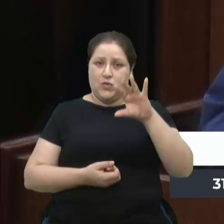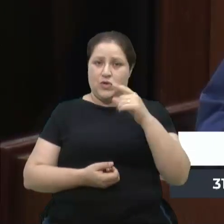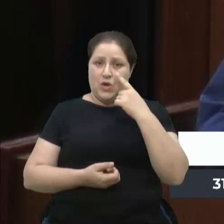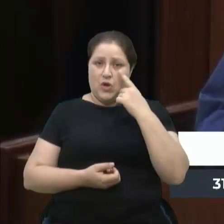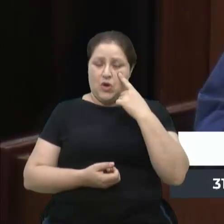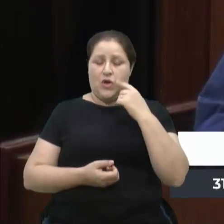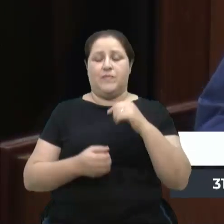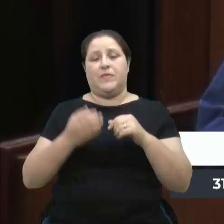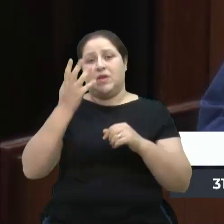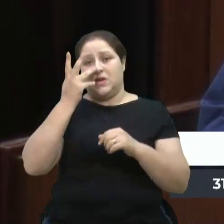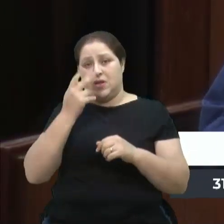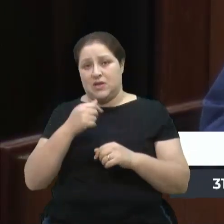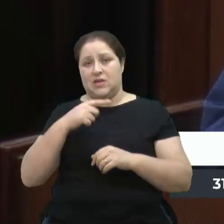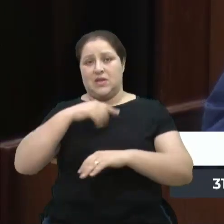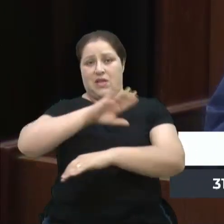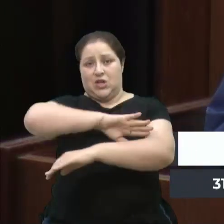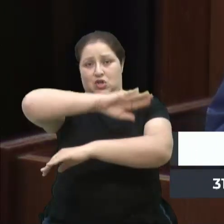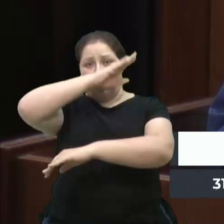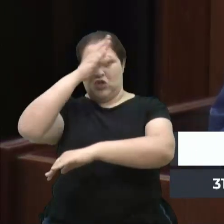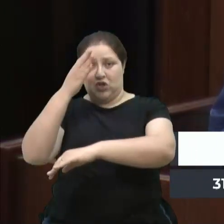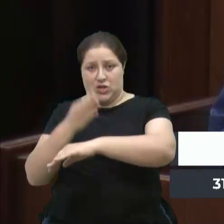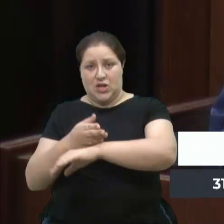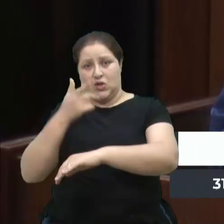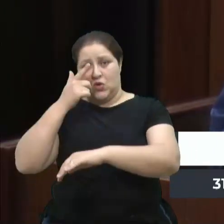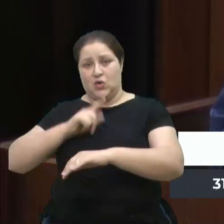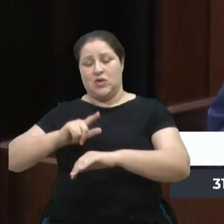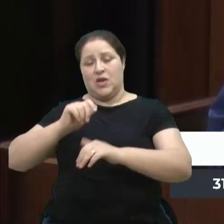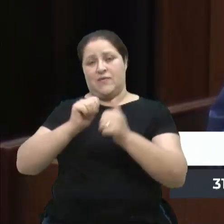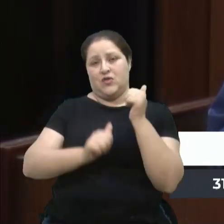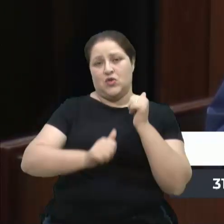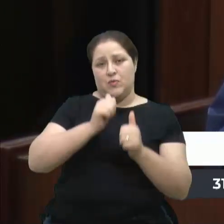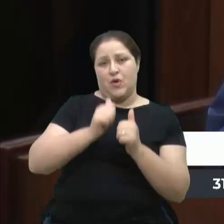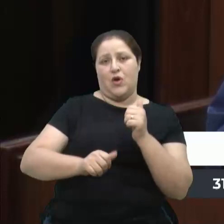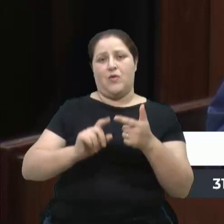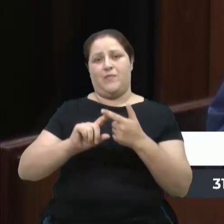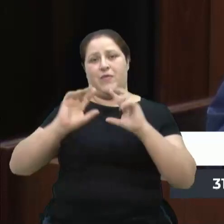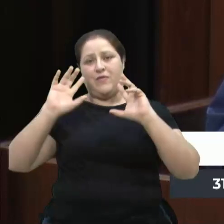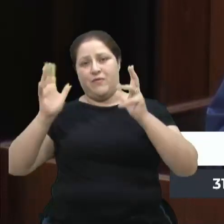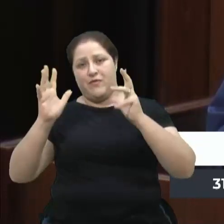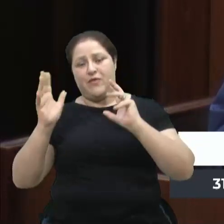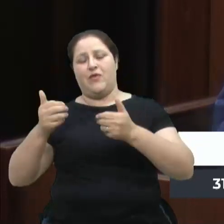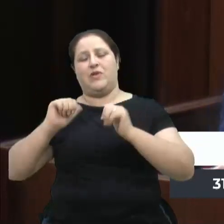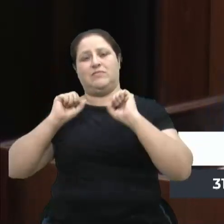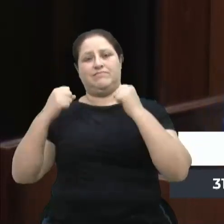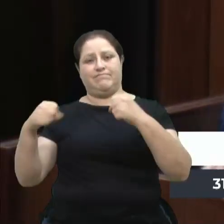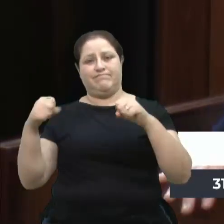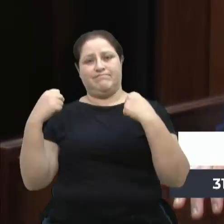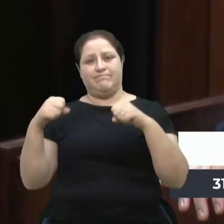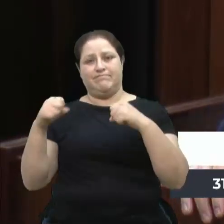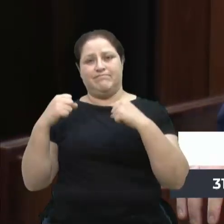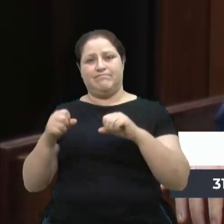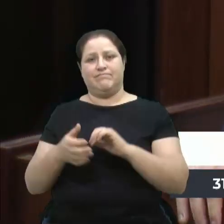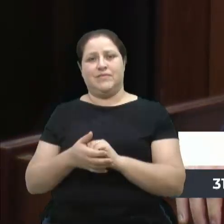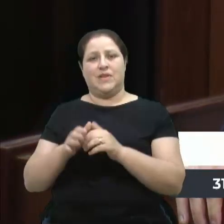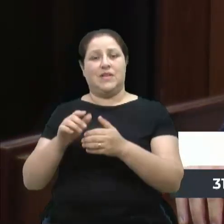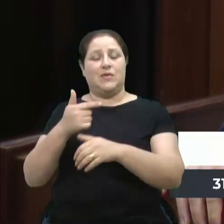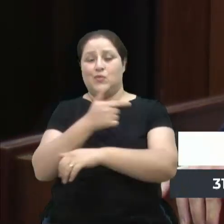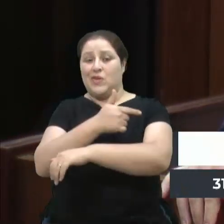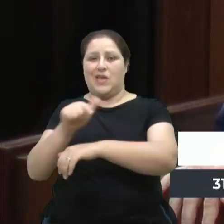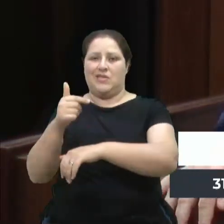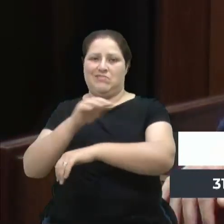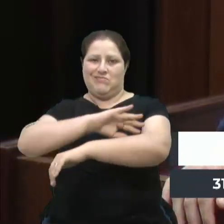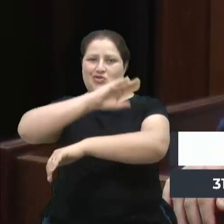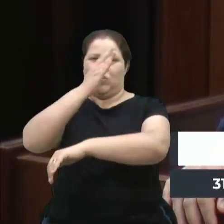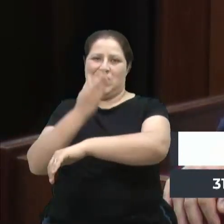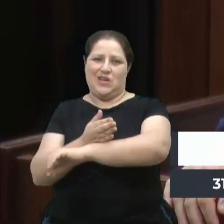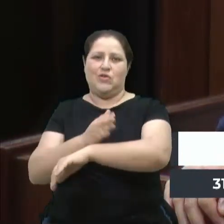para poder jogar um futebol, jogar um vôlei, fazer uma atividade física, e o governo gastando bilhões, cerca de